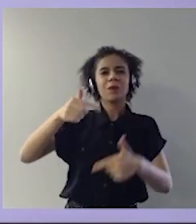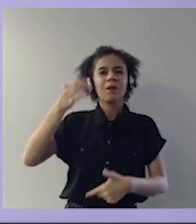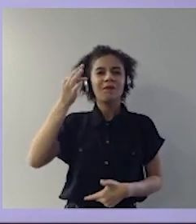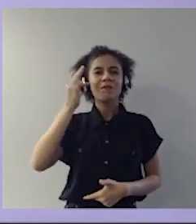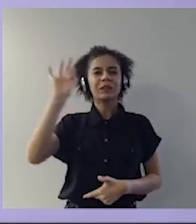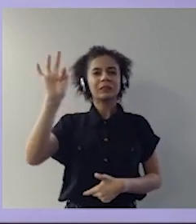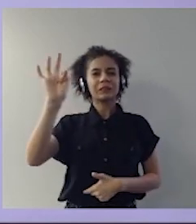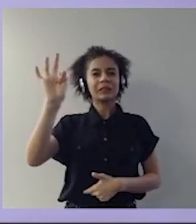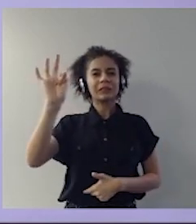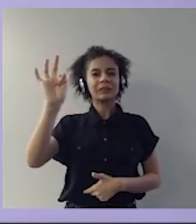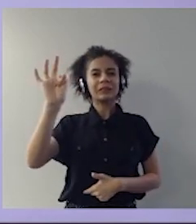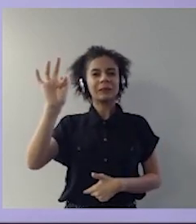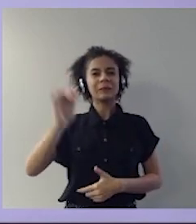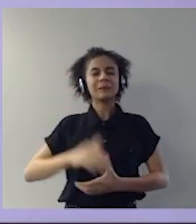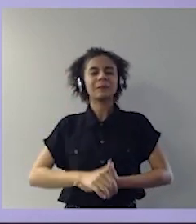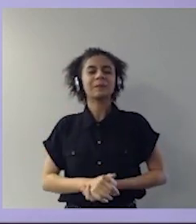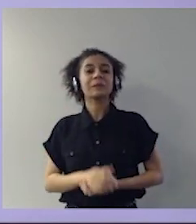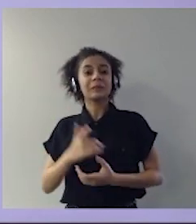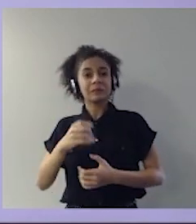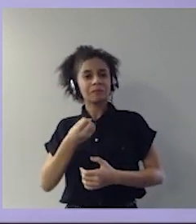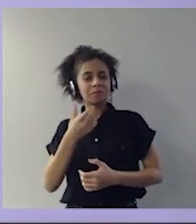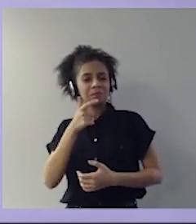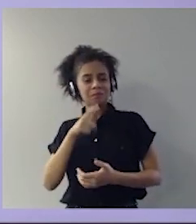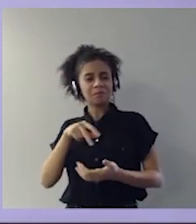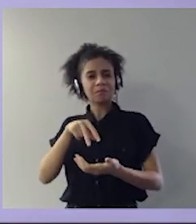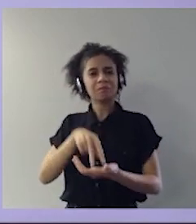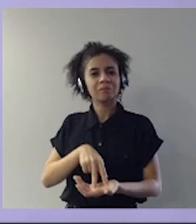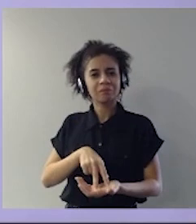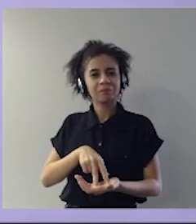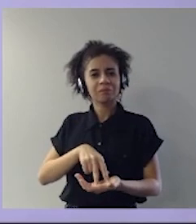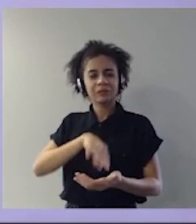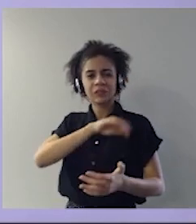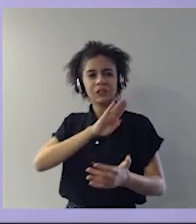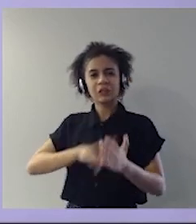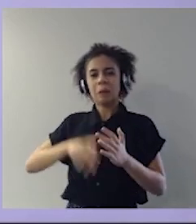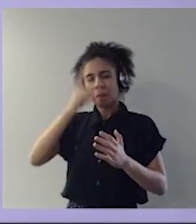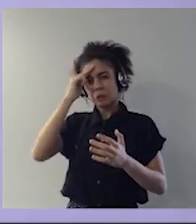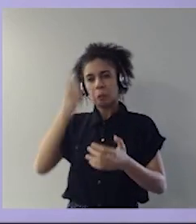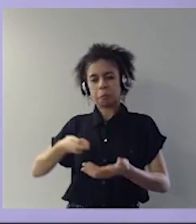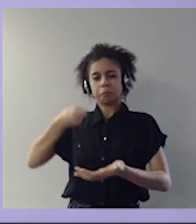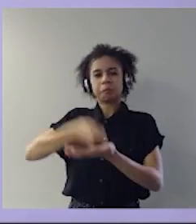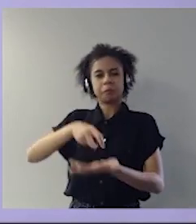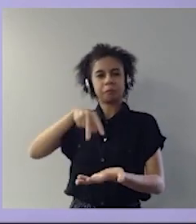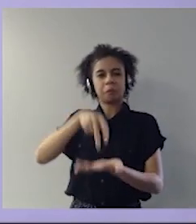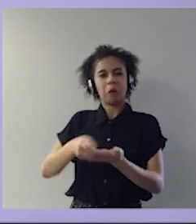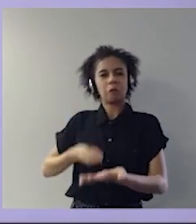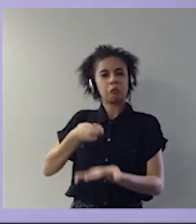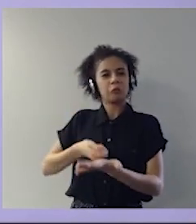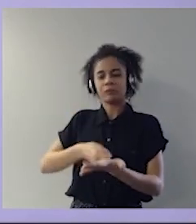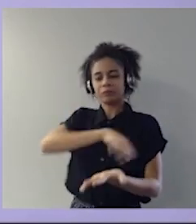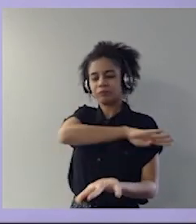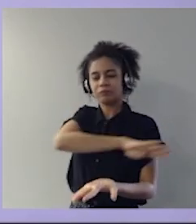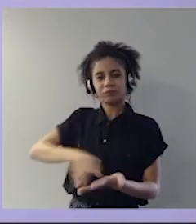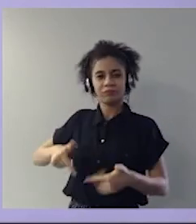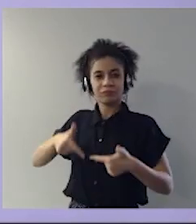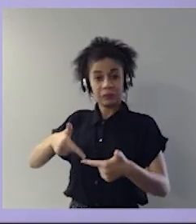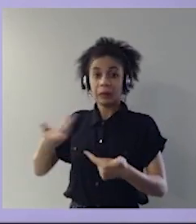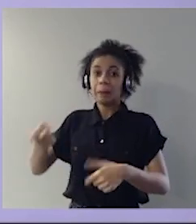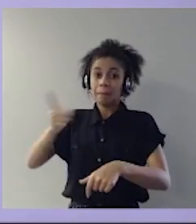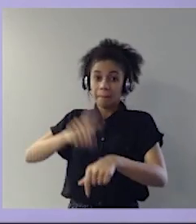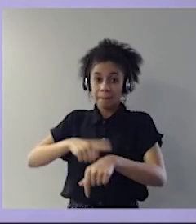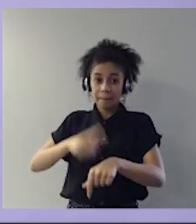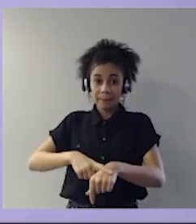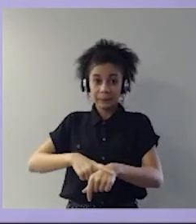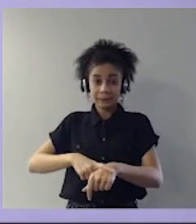Ancien Régime e, por meio da legalidade, inibiu abusos de poder. Ele se prestou, ao menos neste primeiro